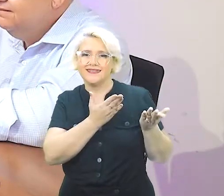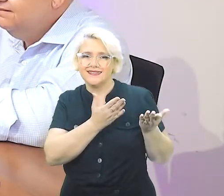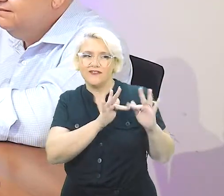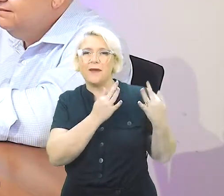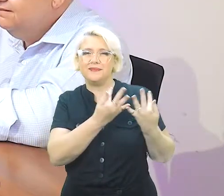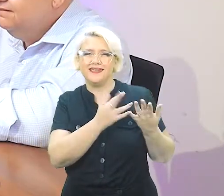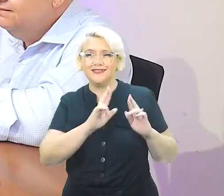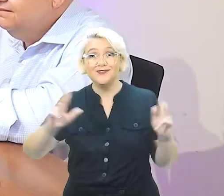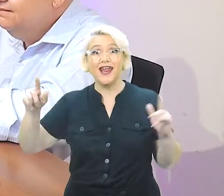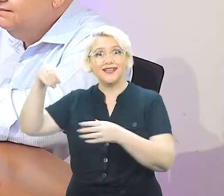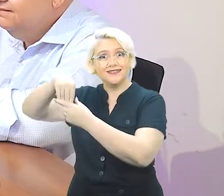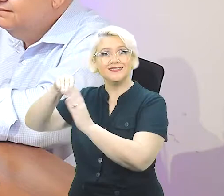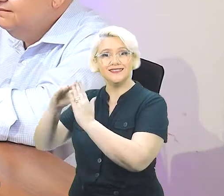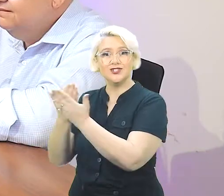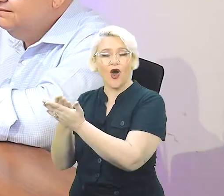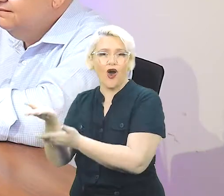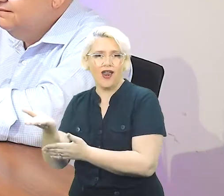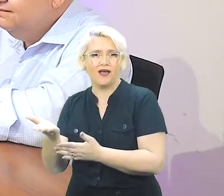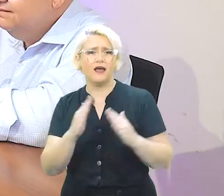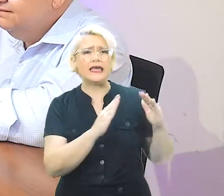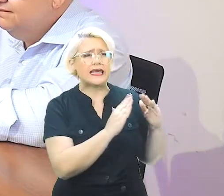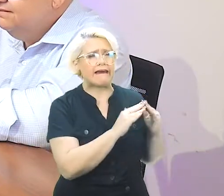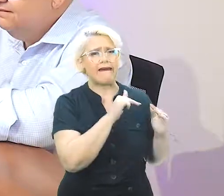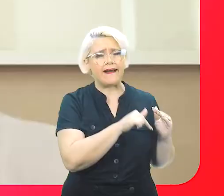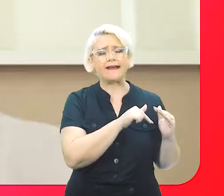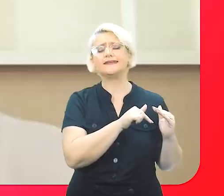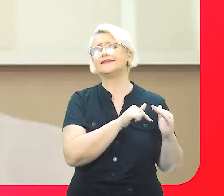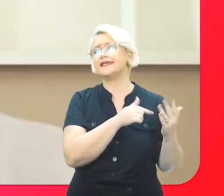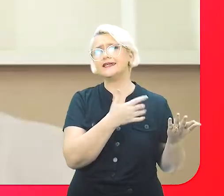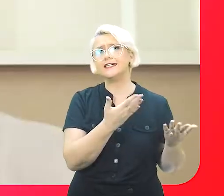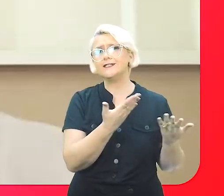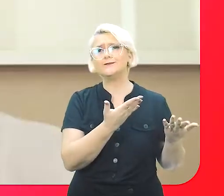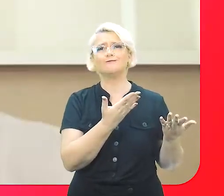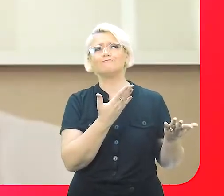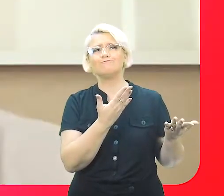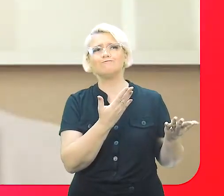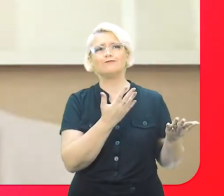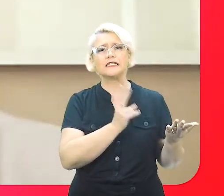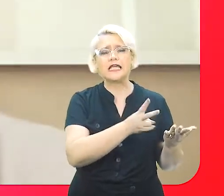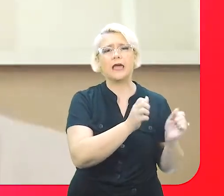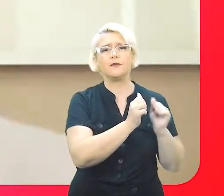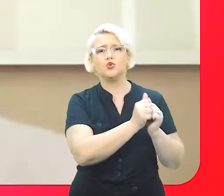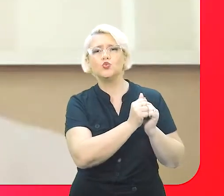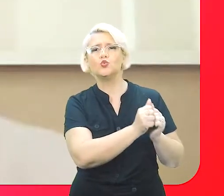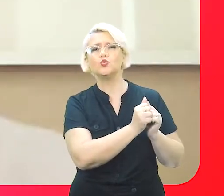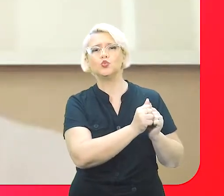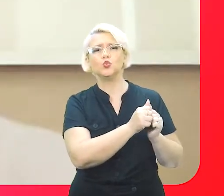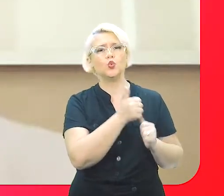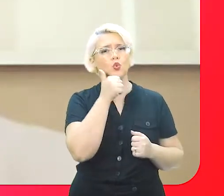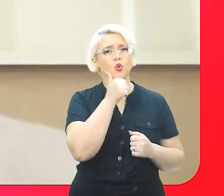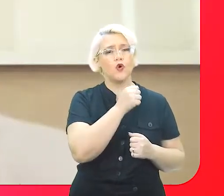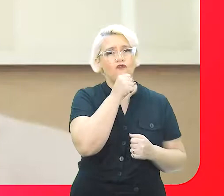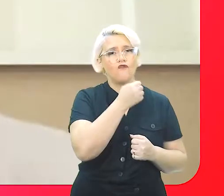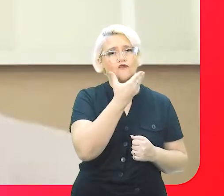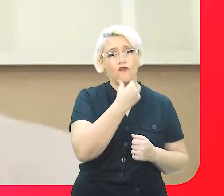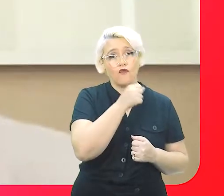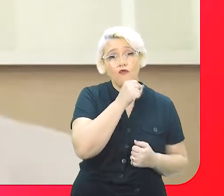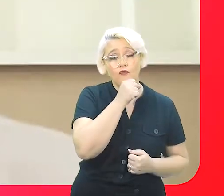da família, né? Uhum. Em casa, eu estava sempre com meus